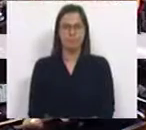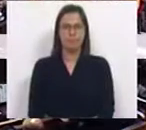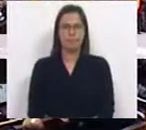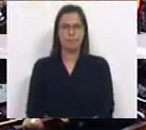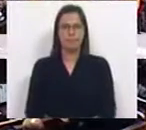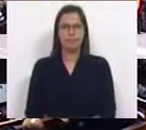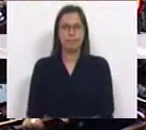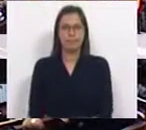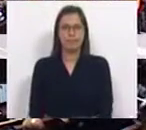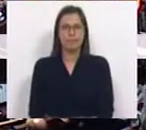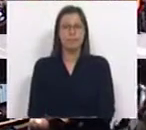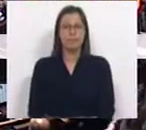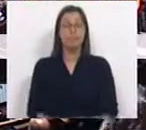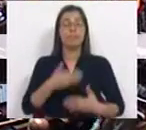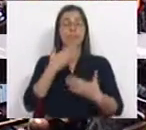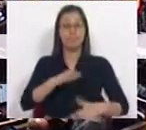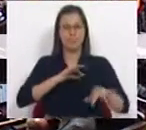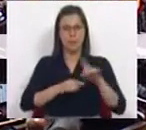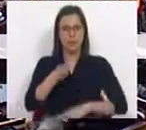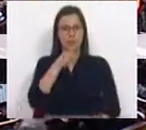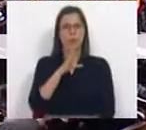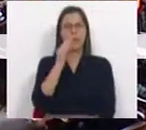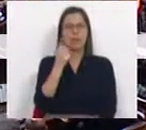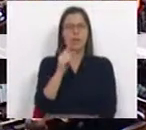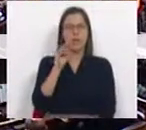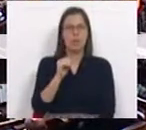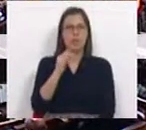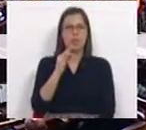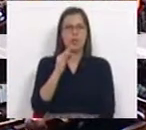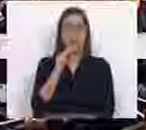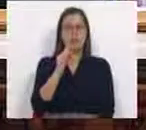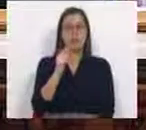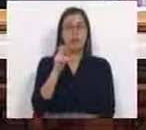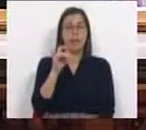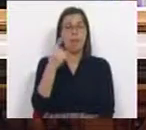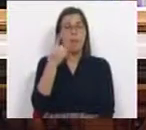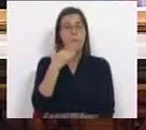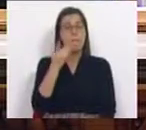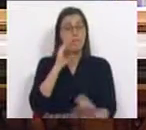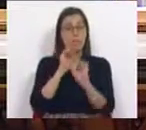Muito obrigado, Sr. Deputado José Luís Ferreira. Tem um pedido de esclarecimento.